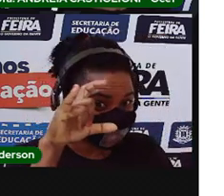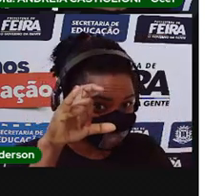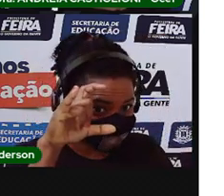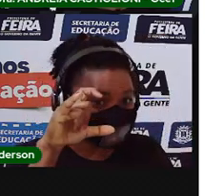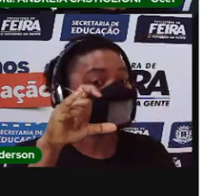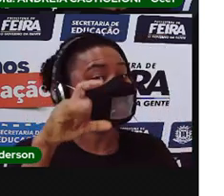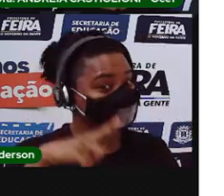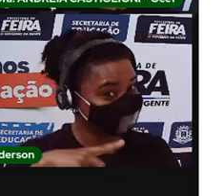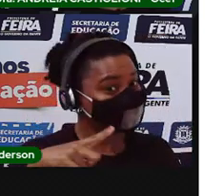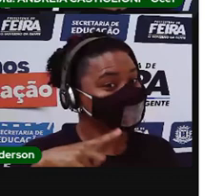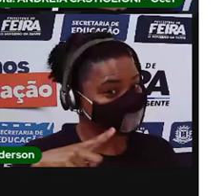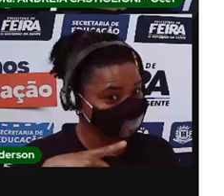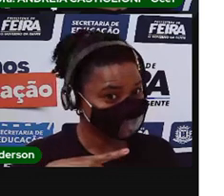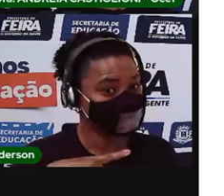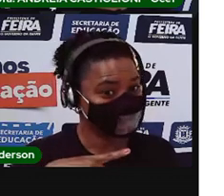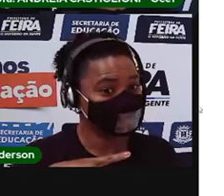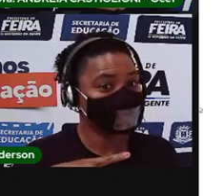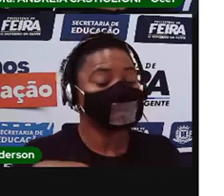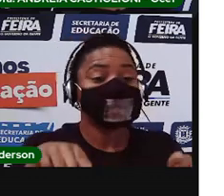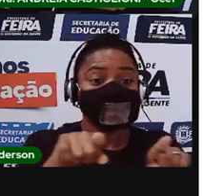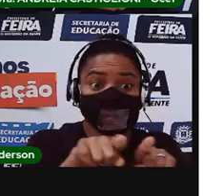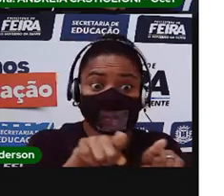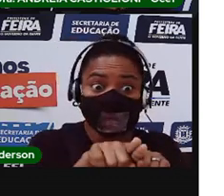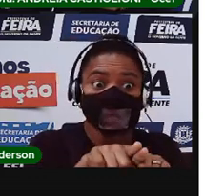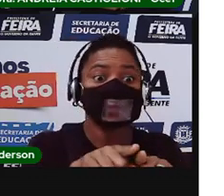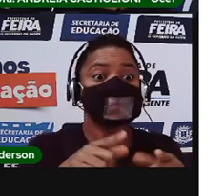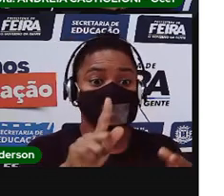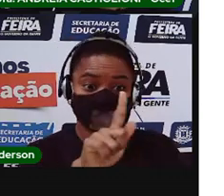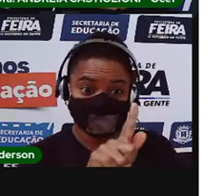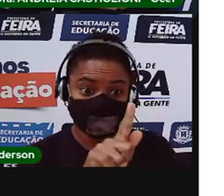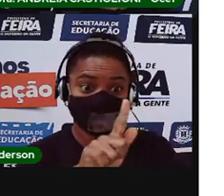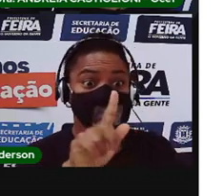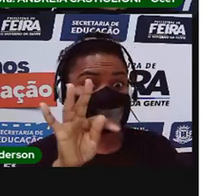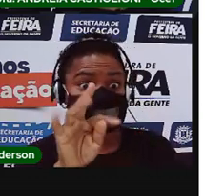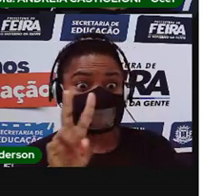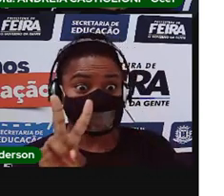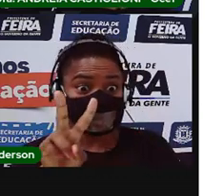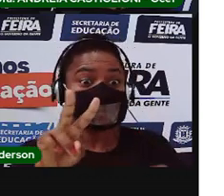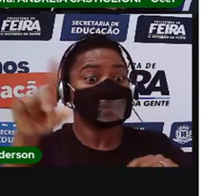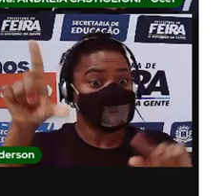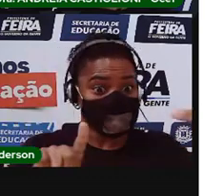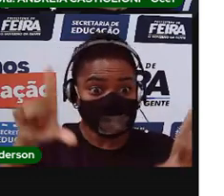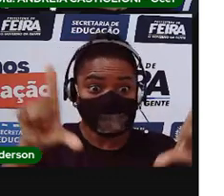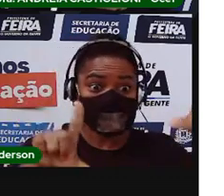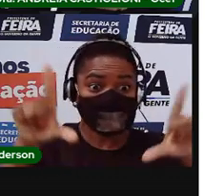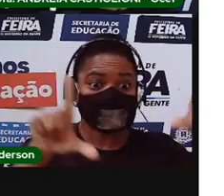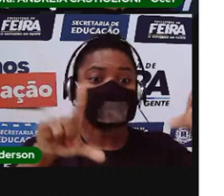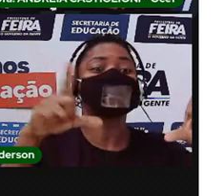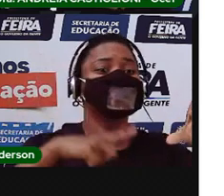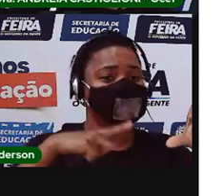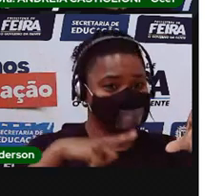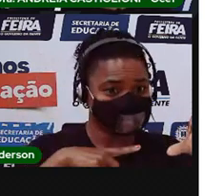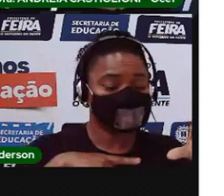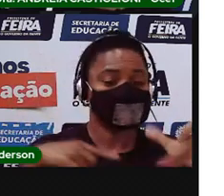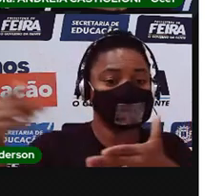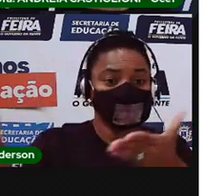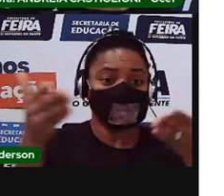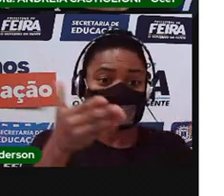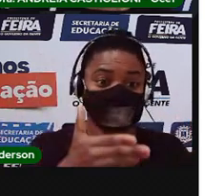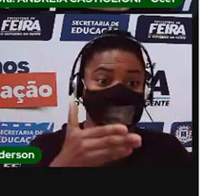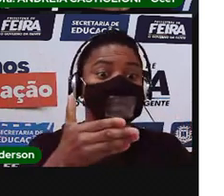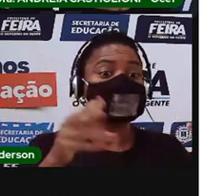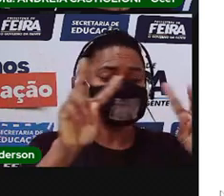IGTV, que conta com a participação de convidados abordando